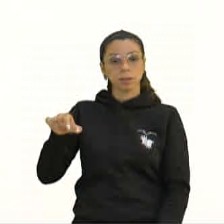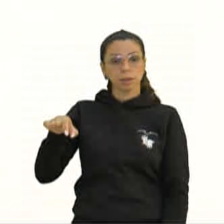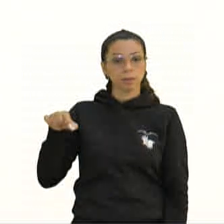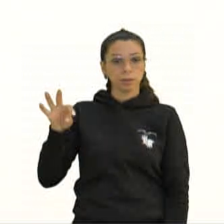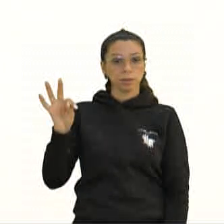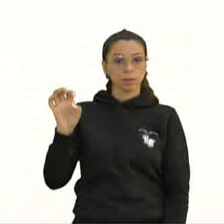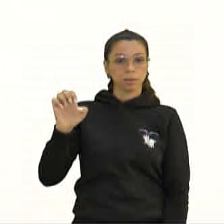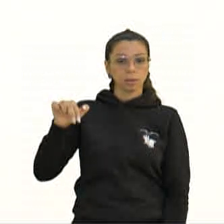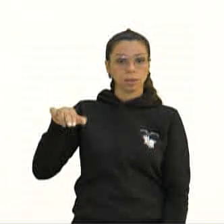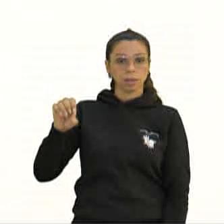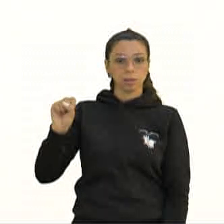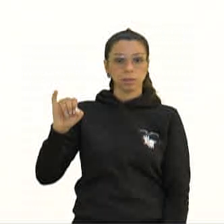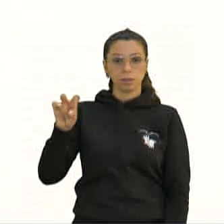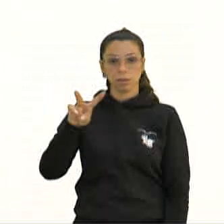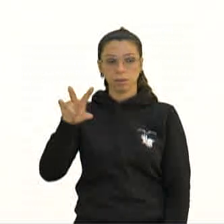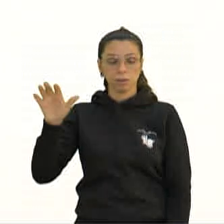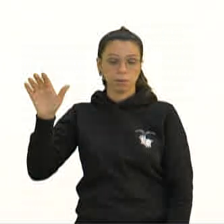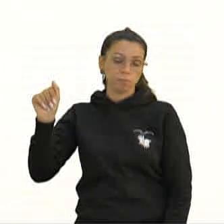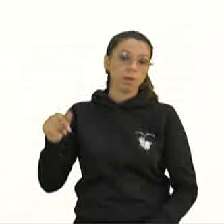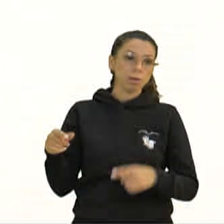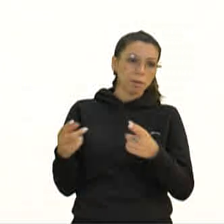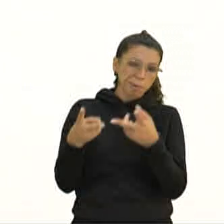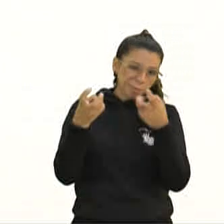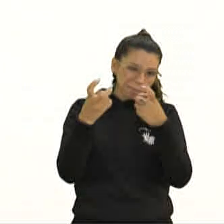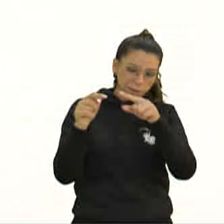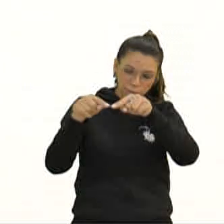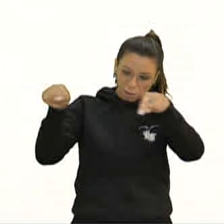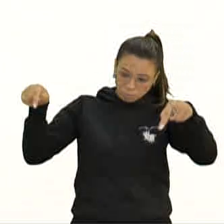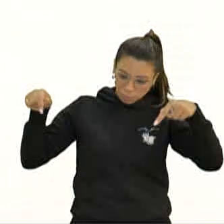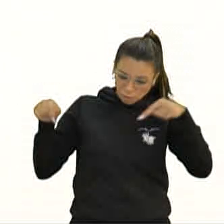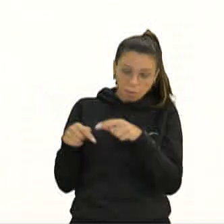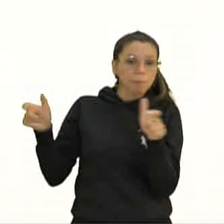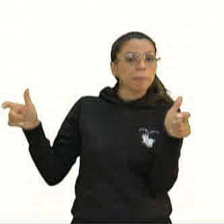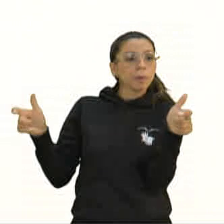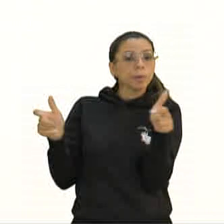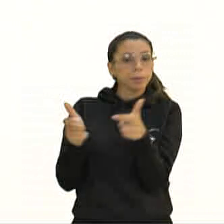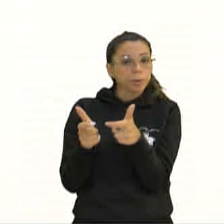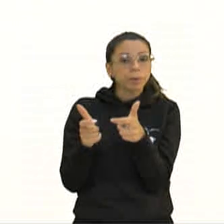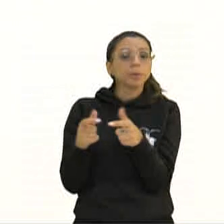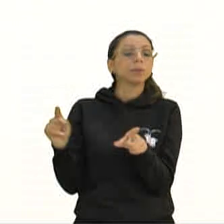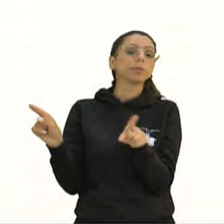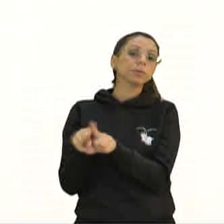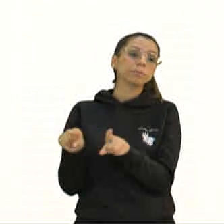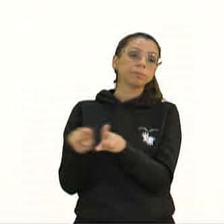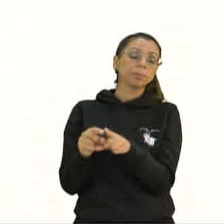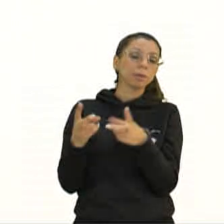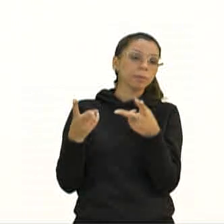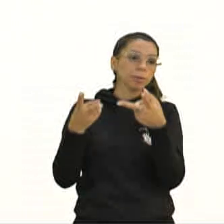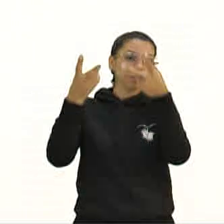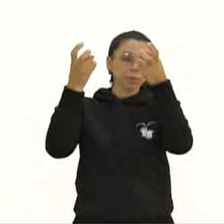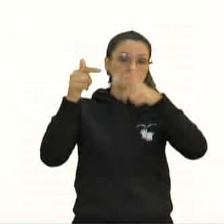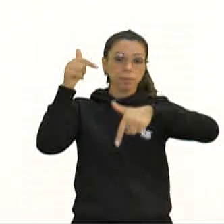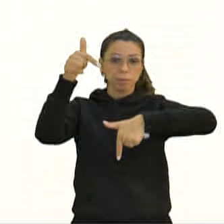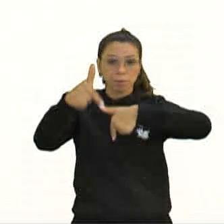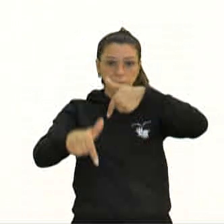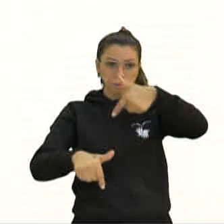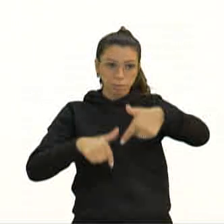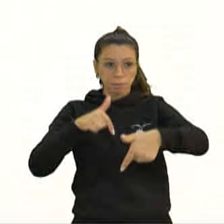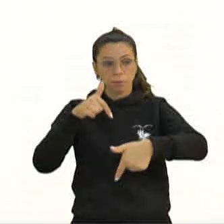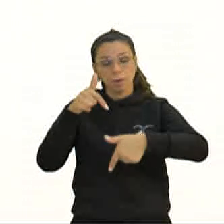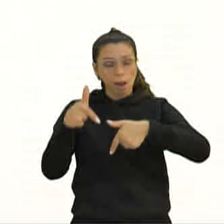pode observar? O tamanho da propriedade é menor, nós vamos observar, né, que o trabalho ele